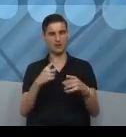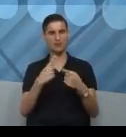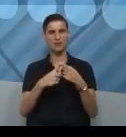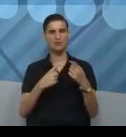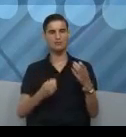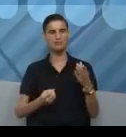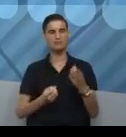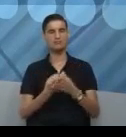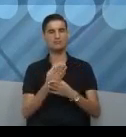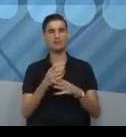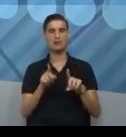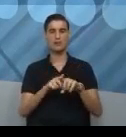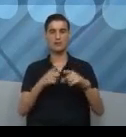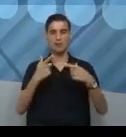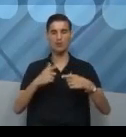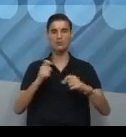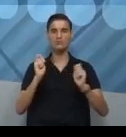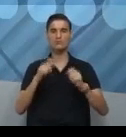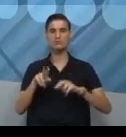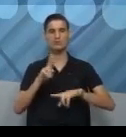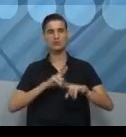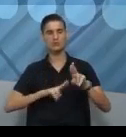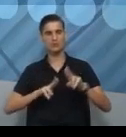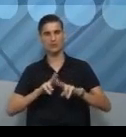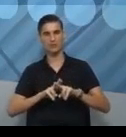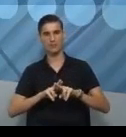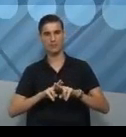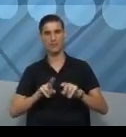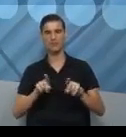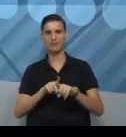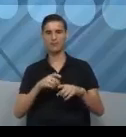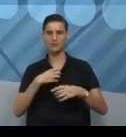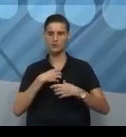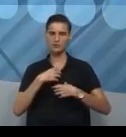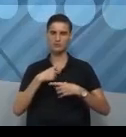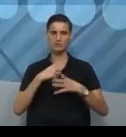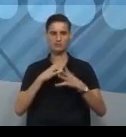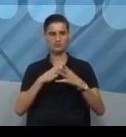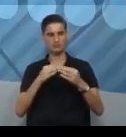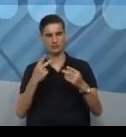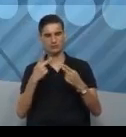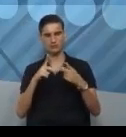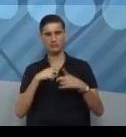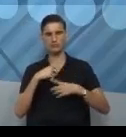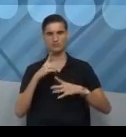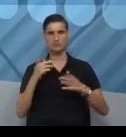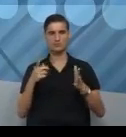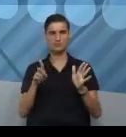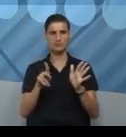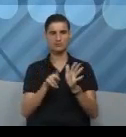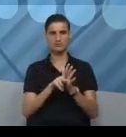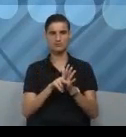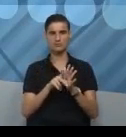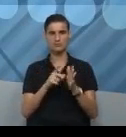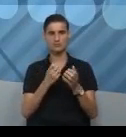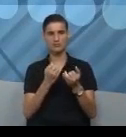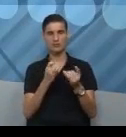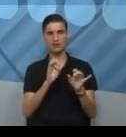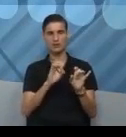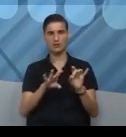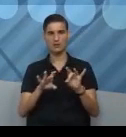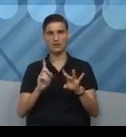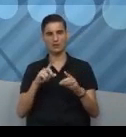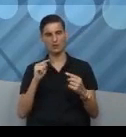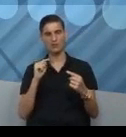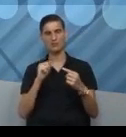foram criadas, e onde elas podem ser utilizadas. E qual é o método de resolução para chegar na solução de cada uma dessas equações.